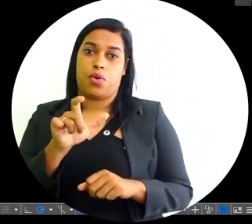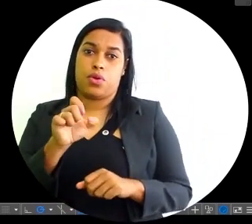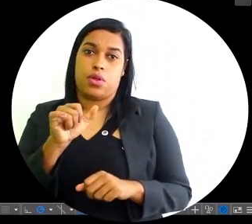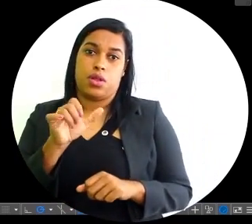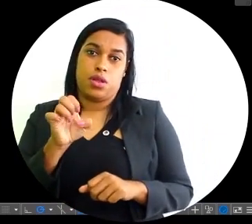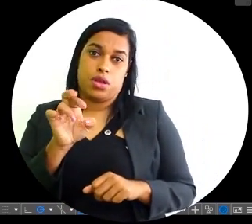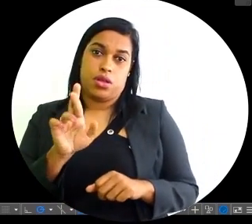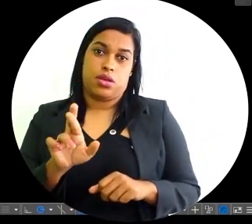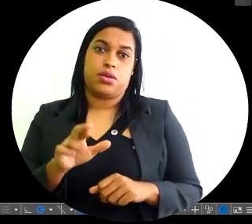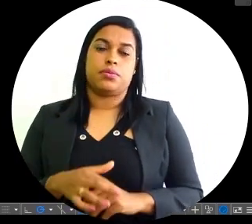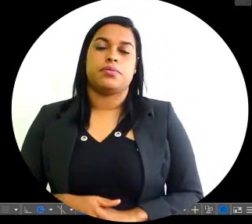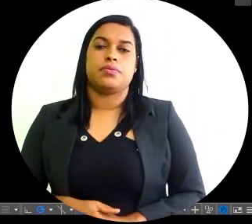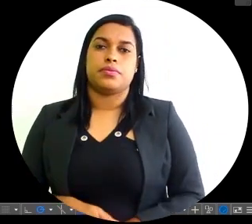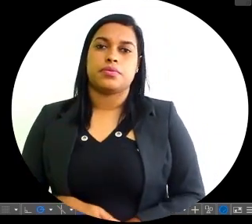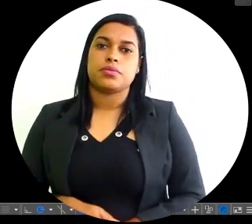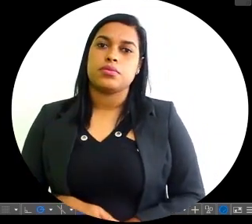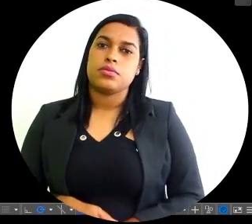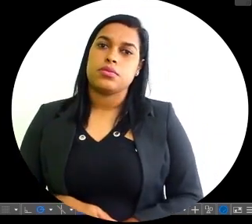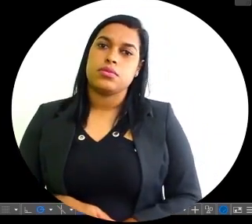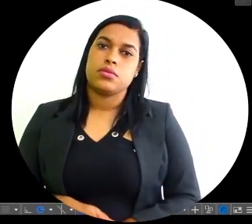paisagismo.